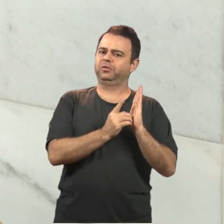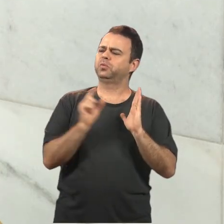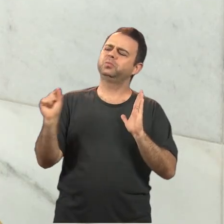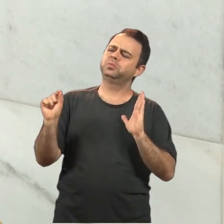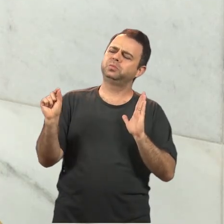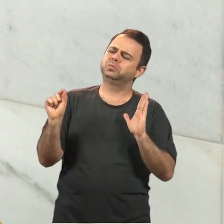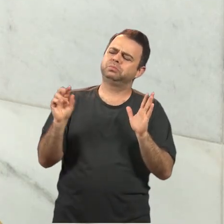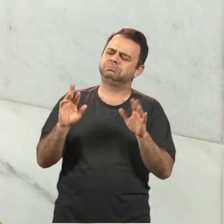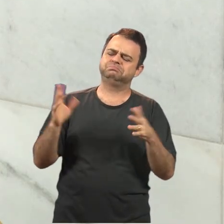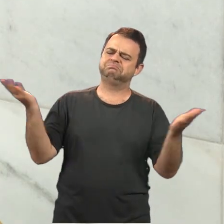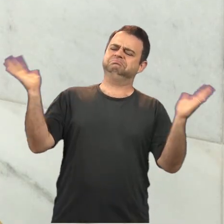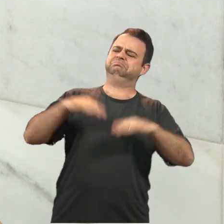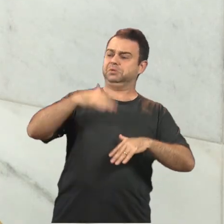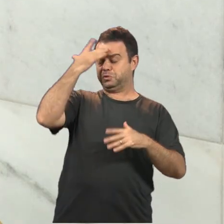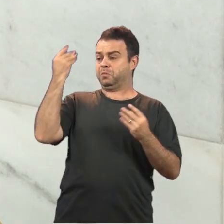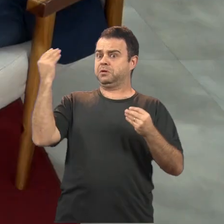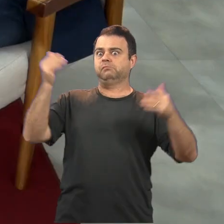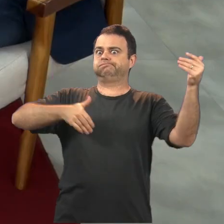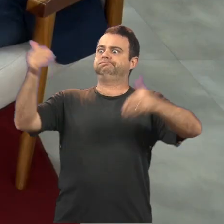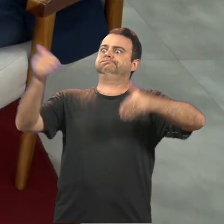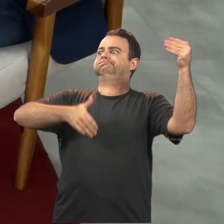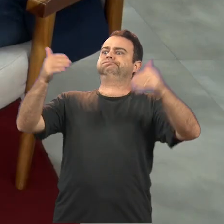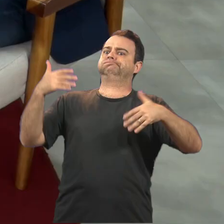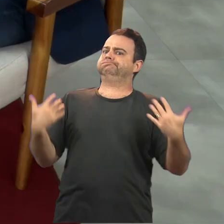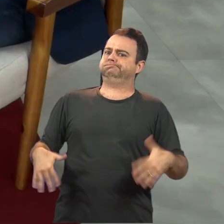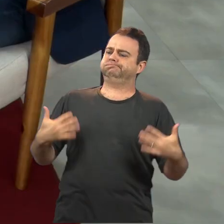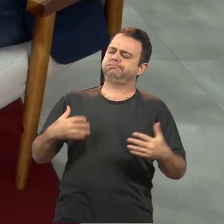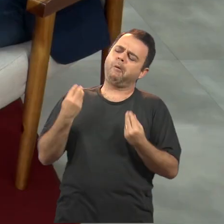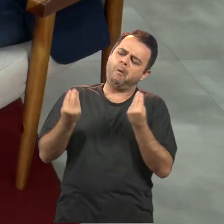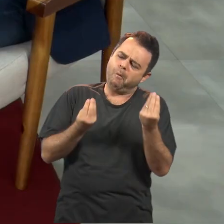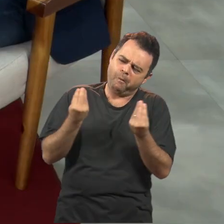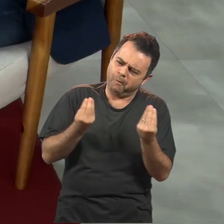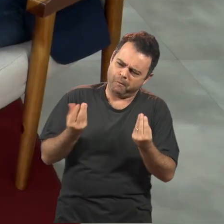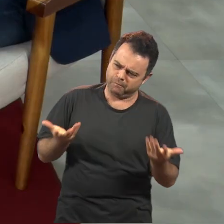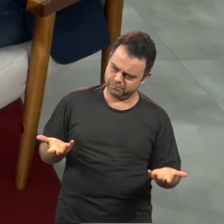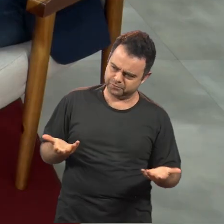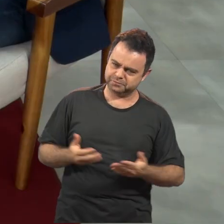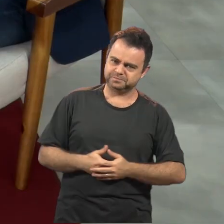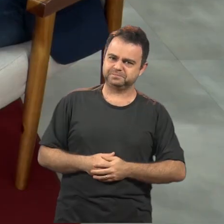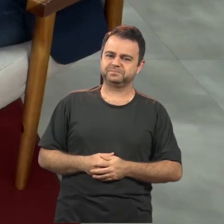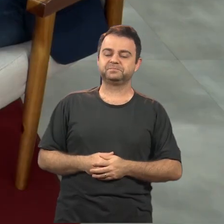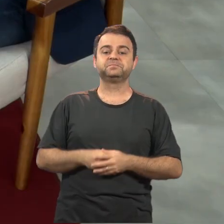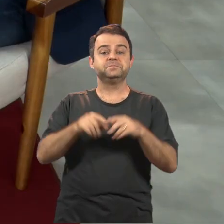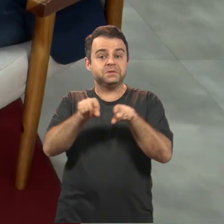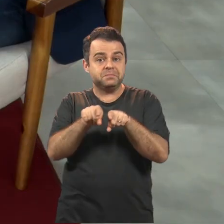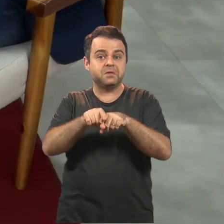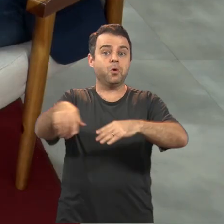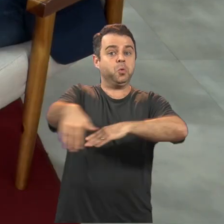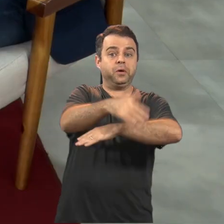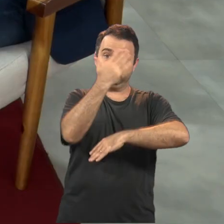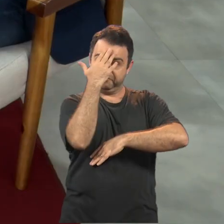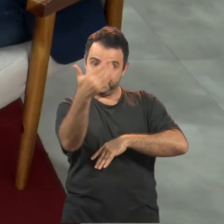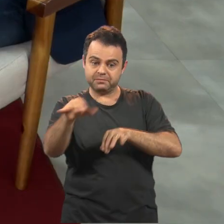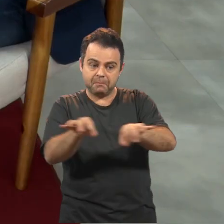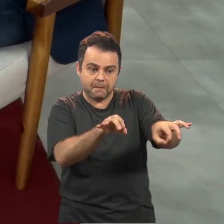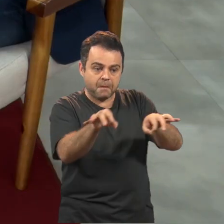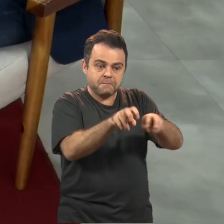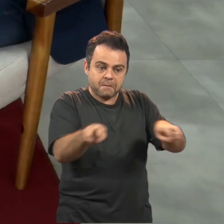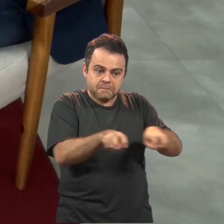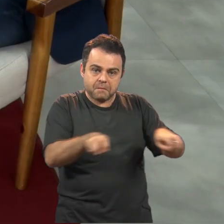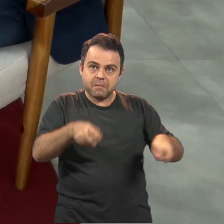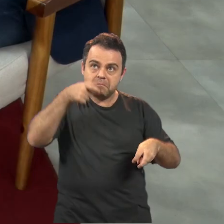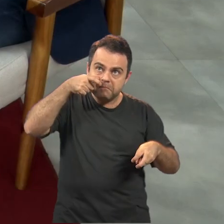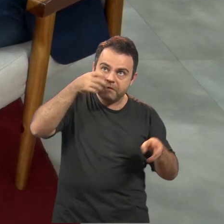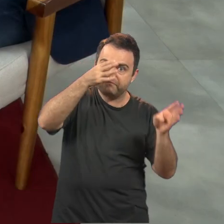sobre essa sessão que movimentou aqui a Câmara, trouxe centenas de pessoas aqui até o plenário e também na rua, em frente à Câmara, para acompanhar